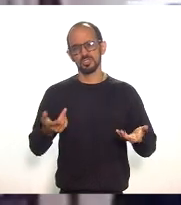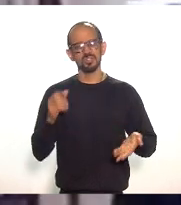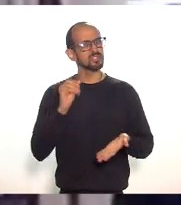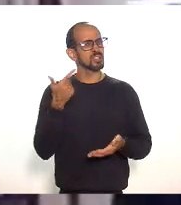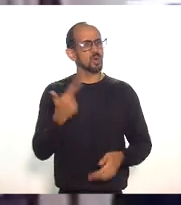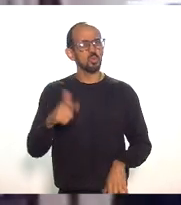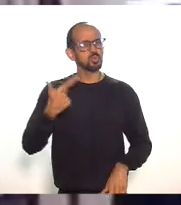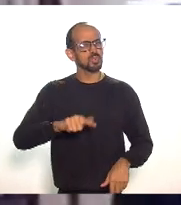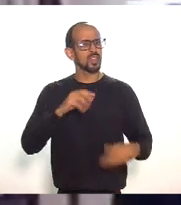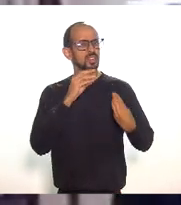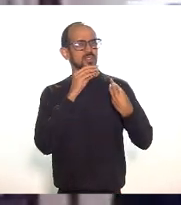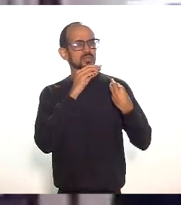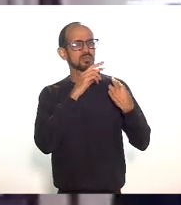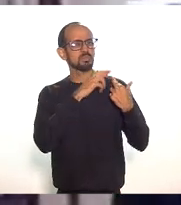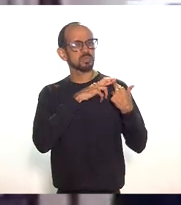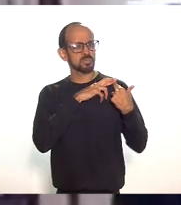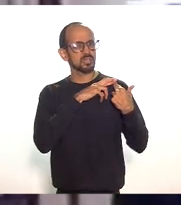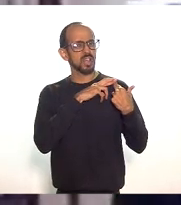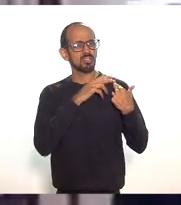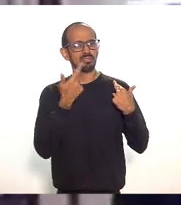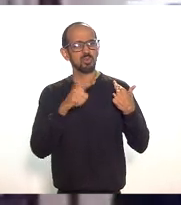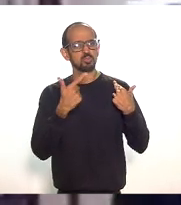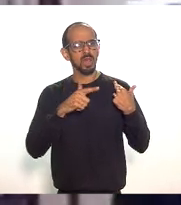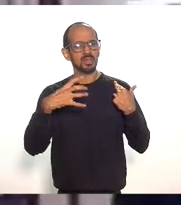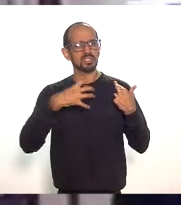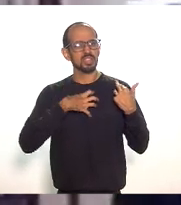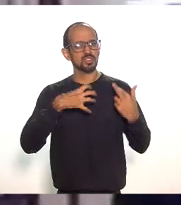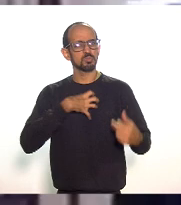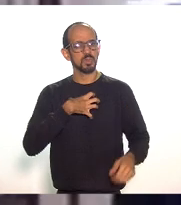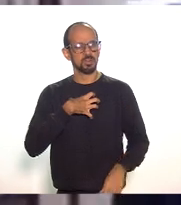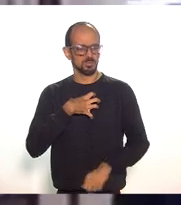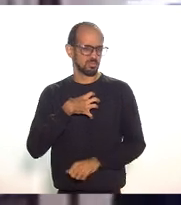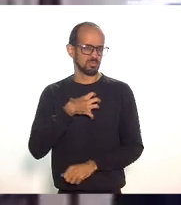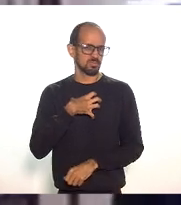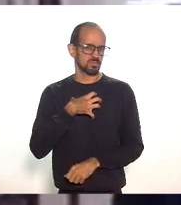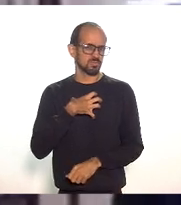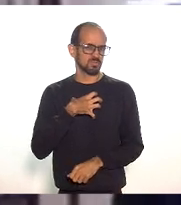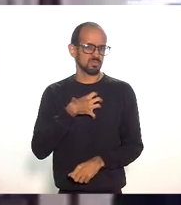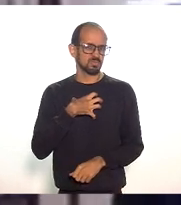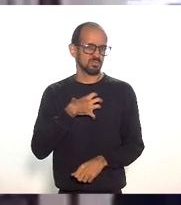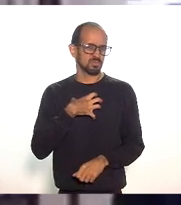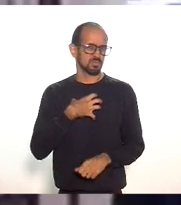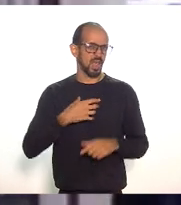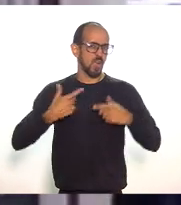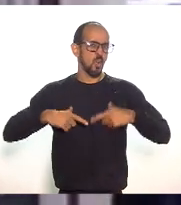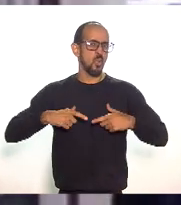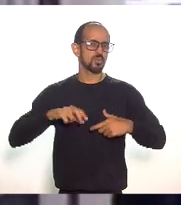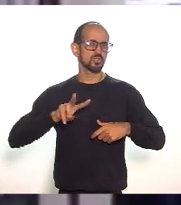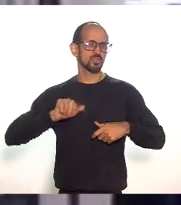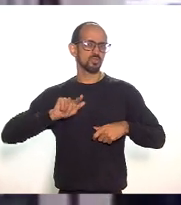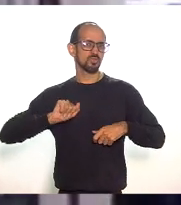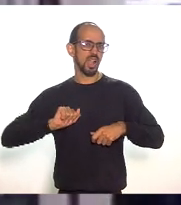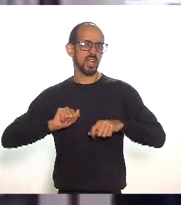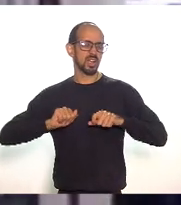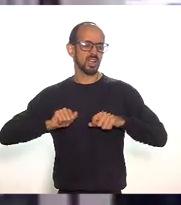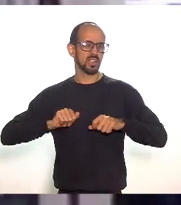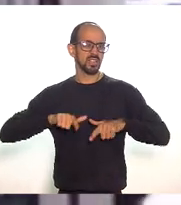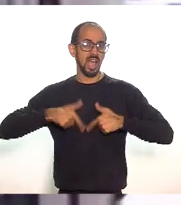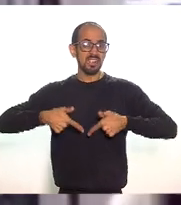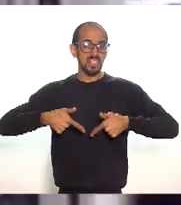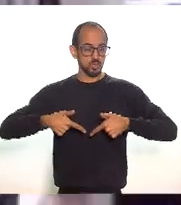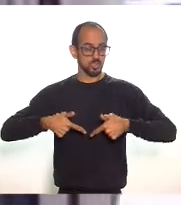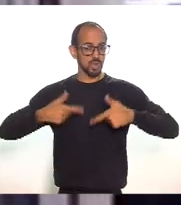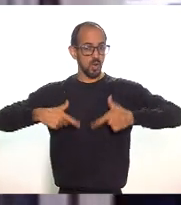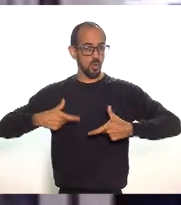irresponsabilidade, insensibilidade evada exatamente nas ações, infelizmente, dos governantes atuais do Estado do